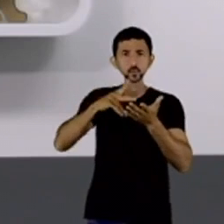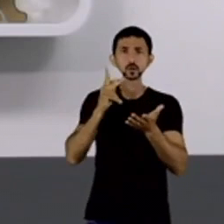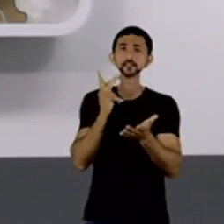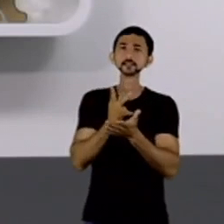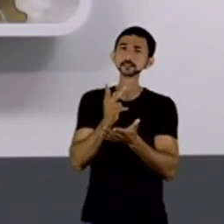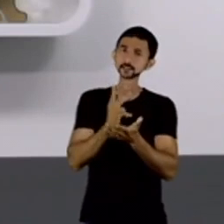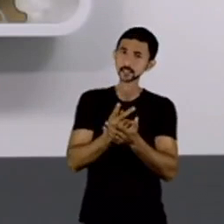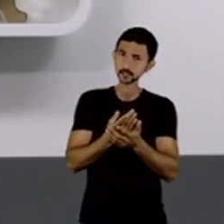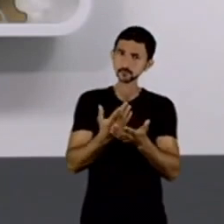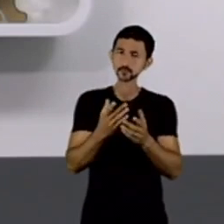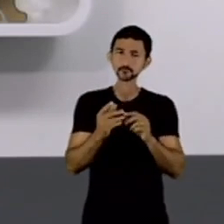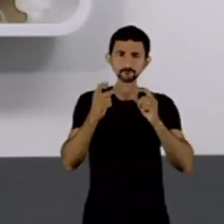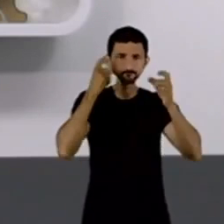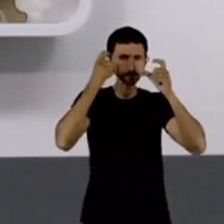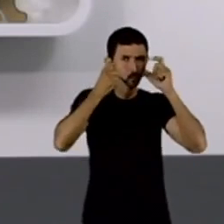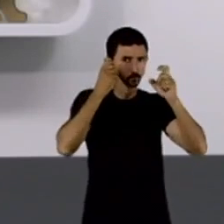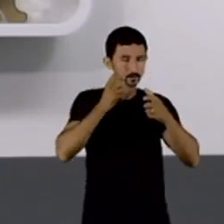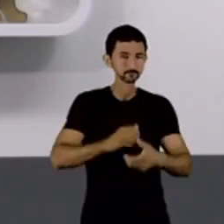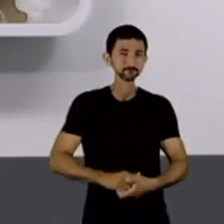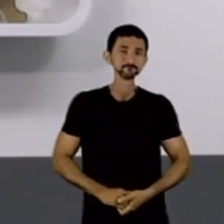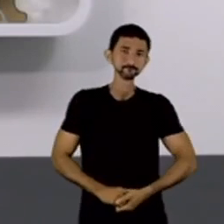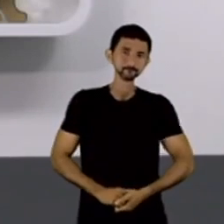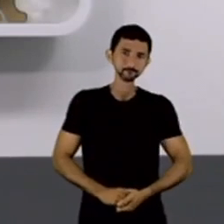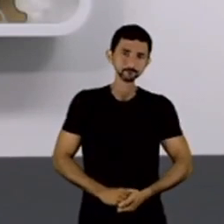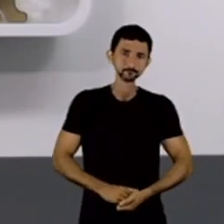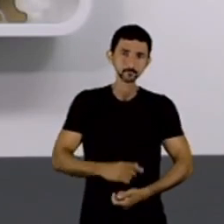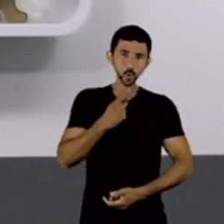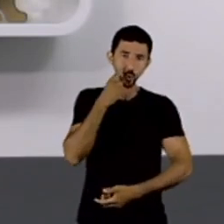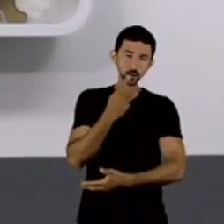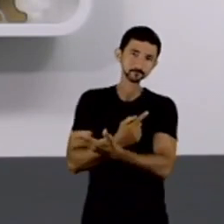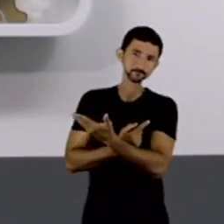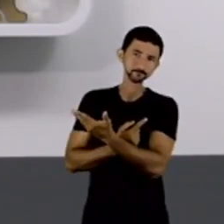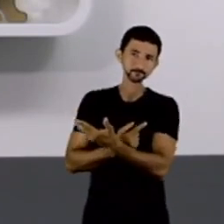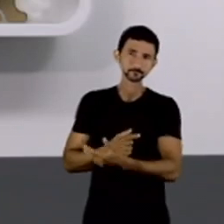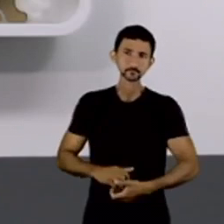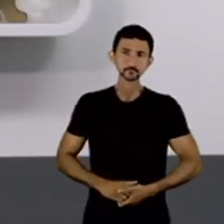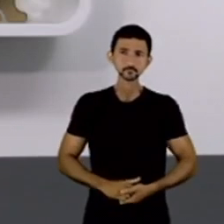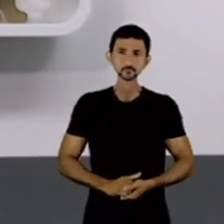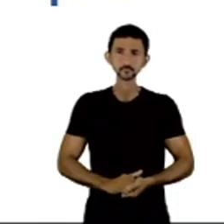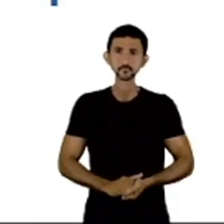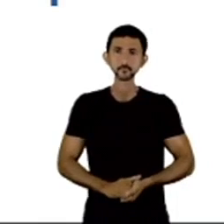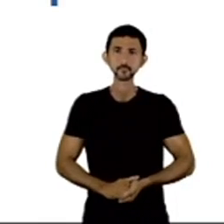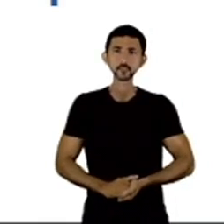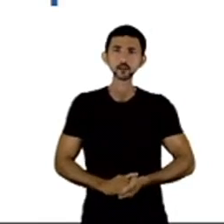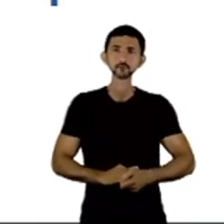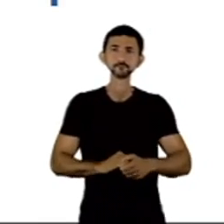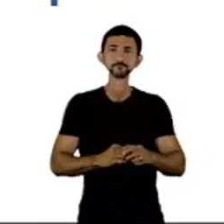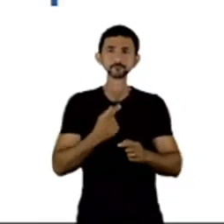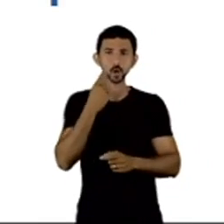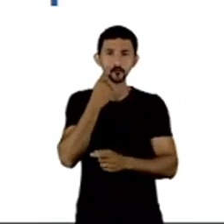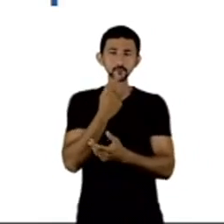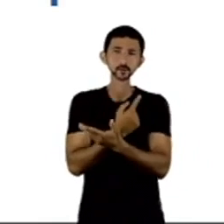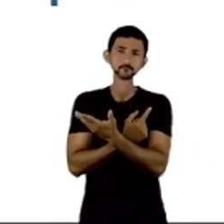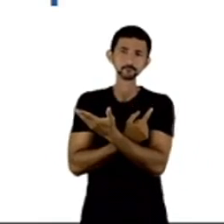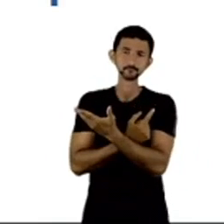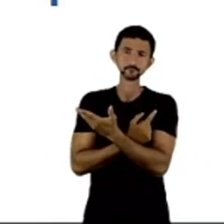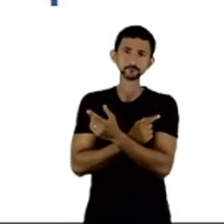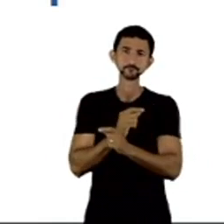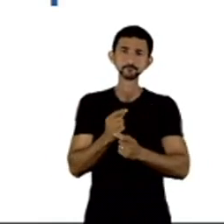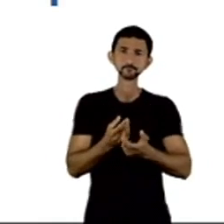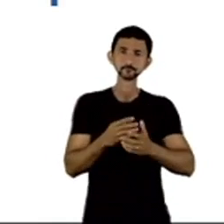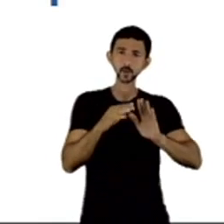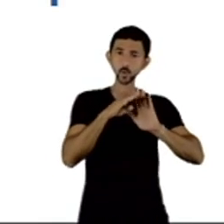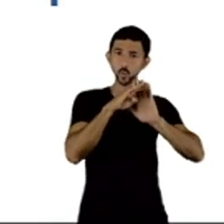sempre estas perguntinhas. Na tela, eu te convido a observar o